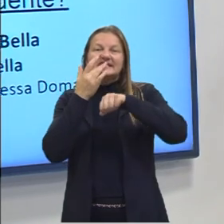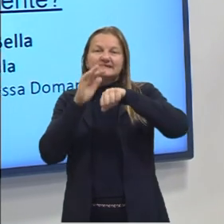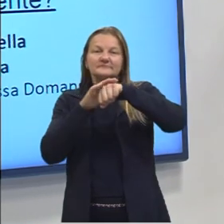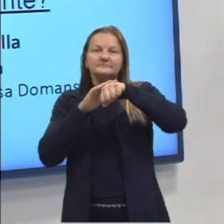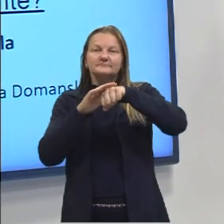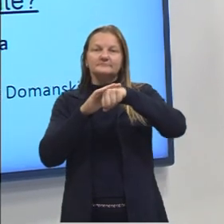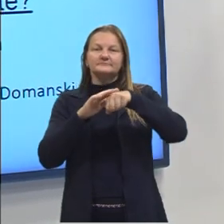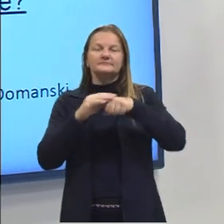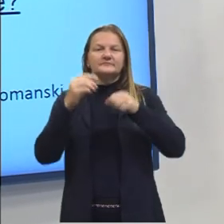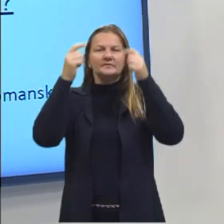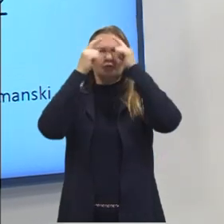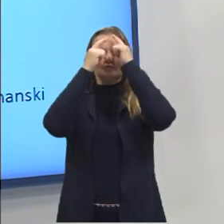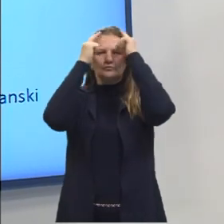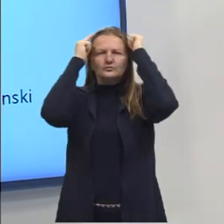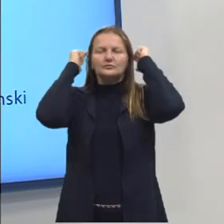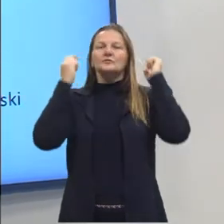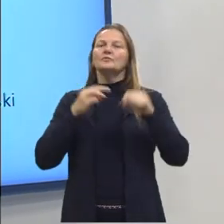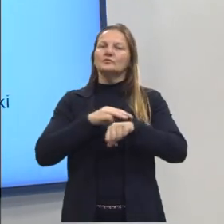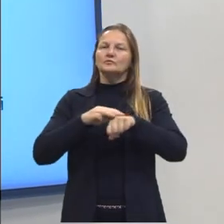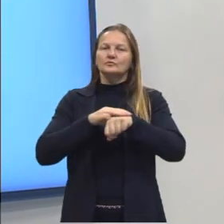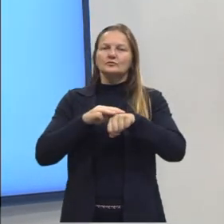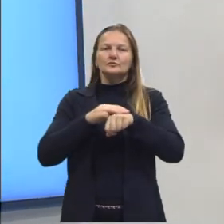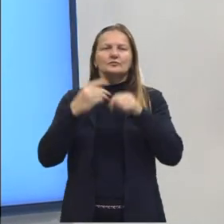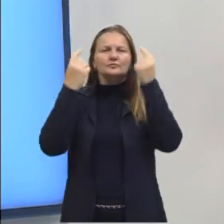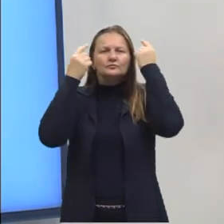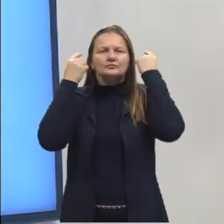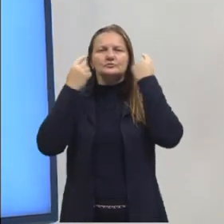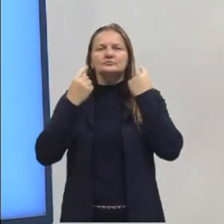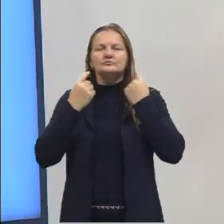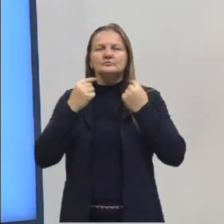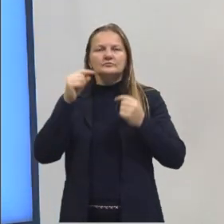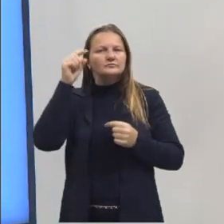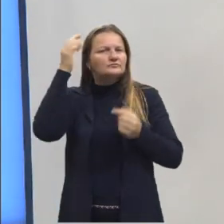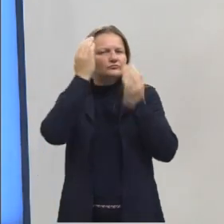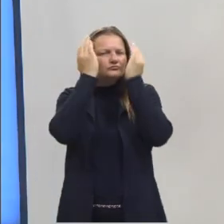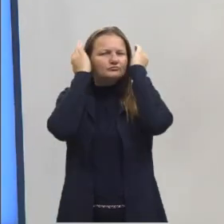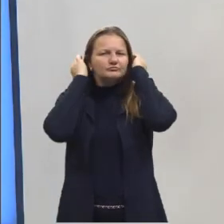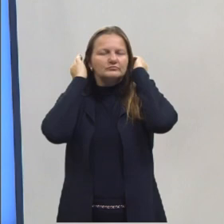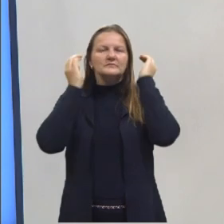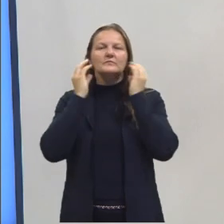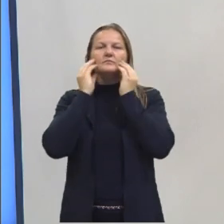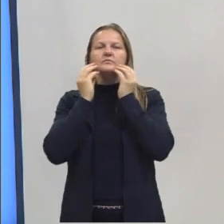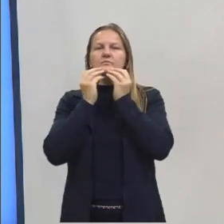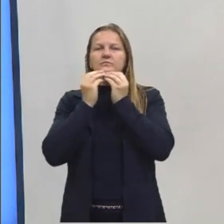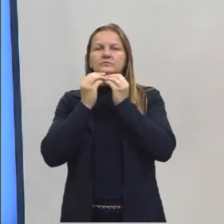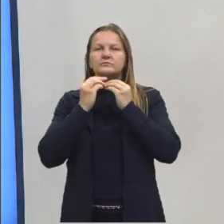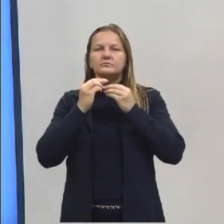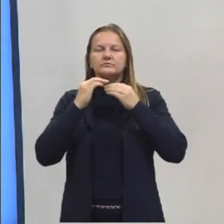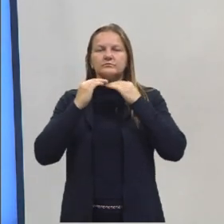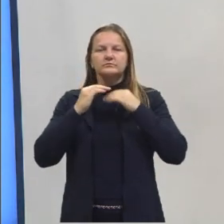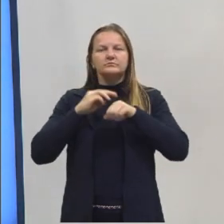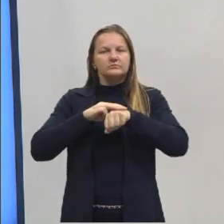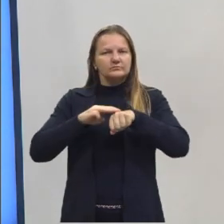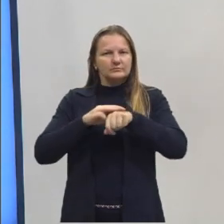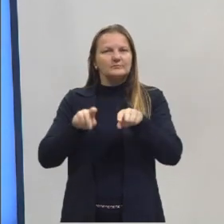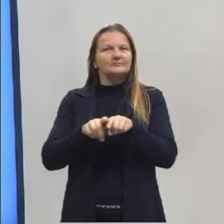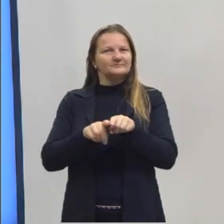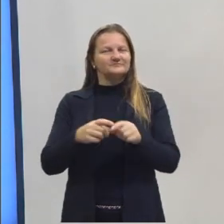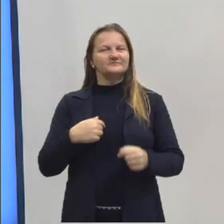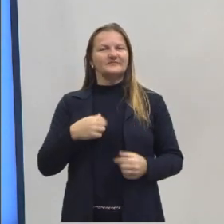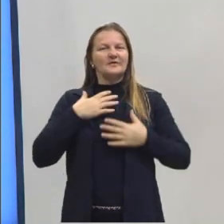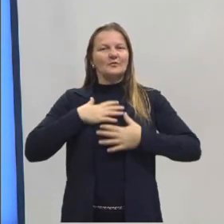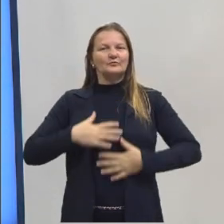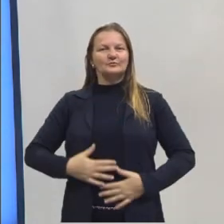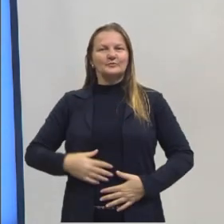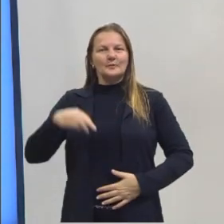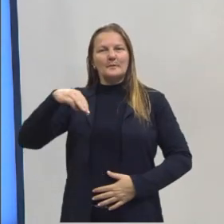tem o cabelo castanho escuro cacheado usa ele curto tem uma barba comprida também Castanha tô